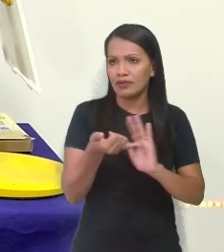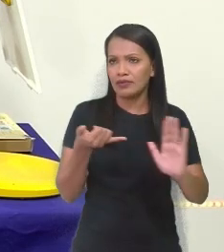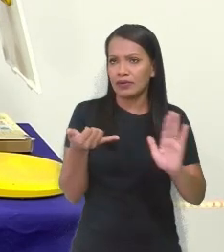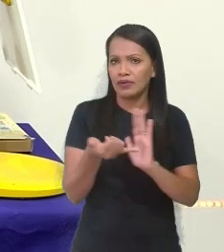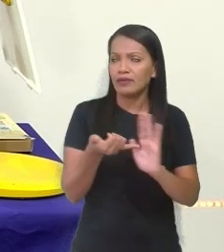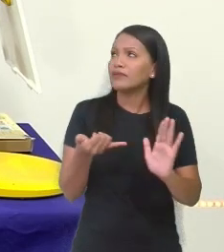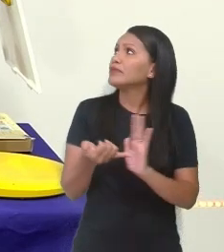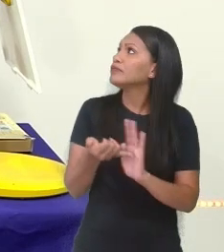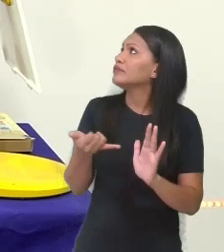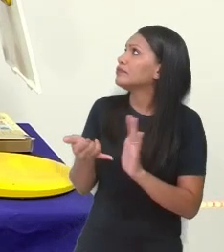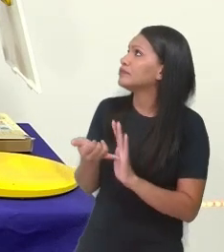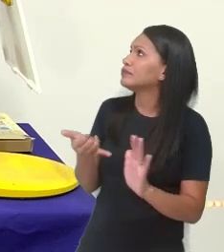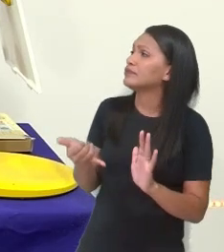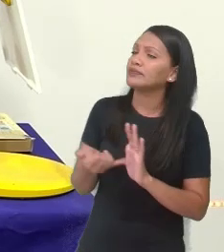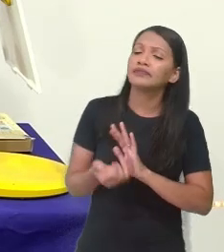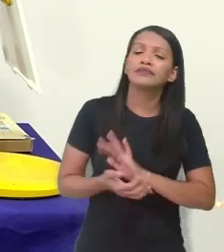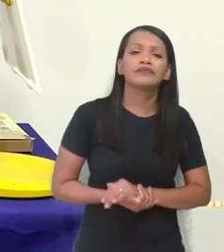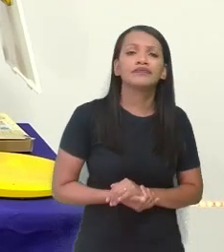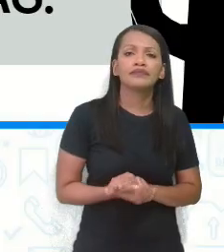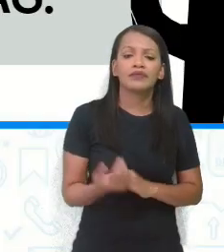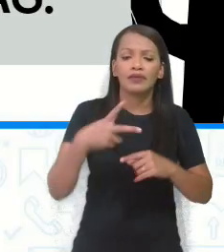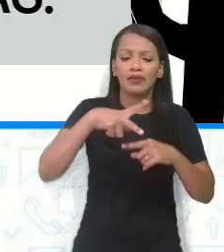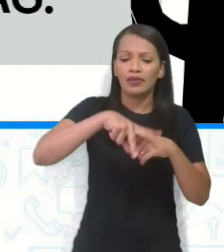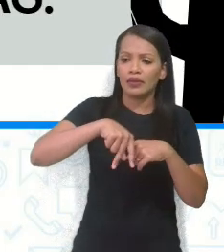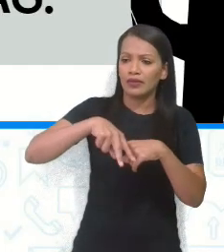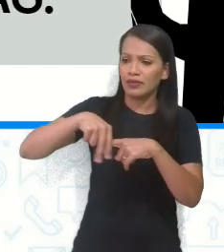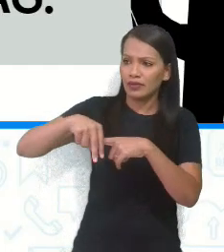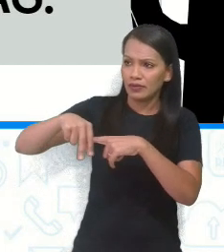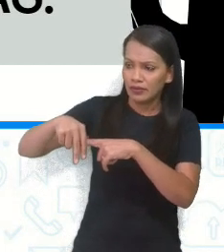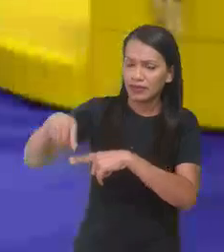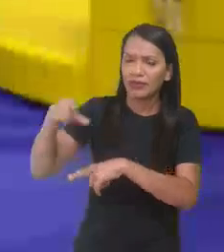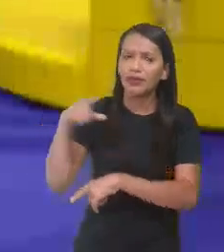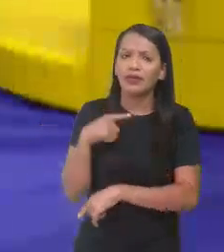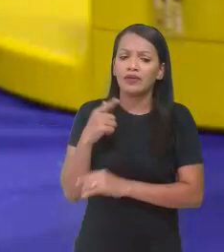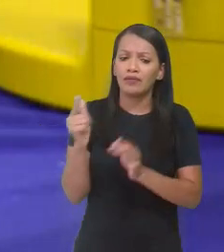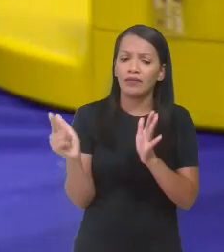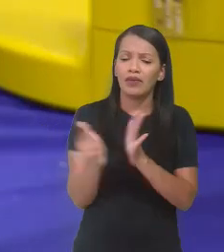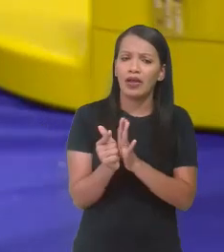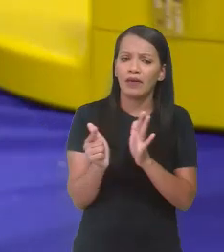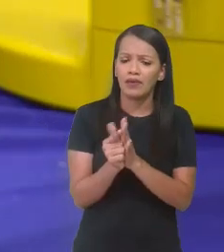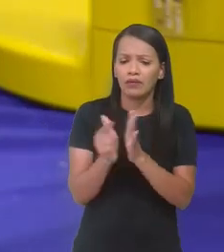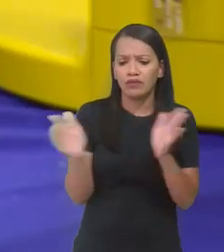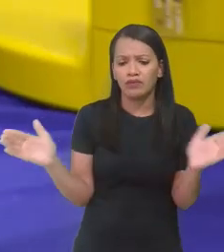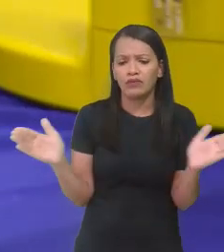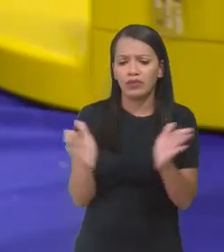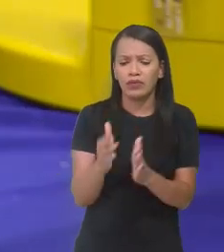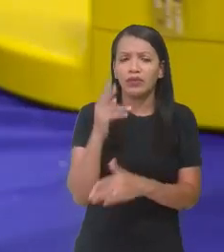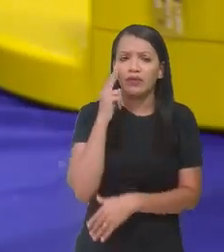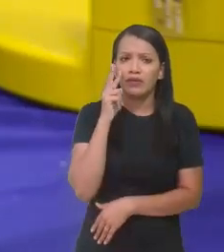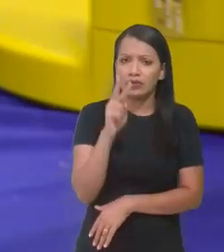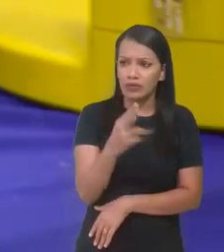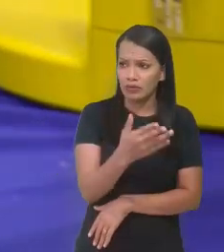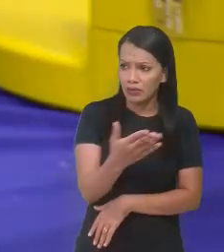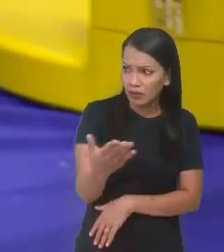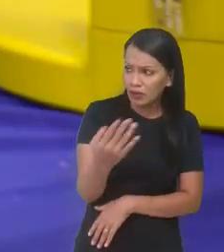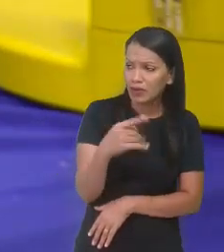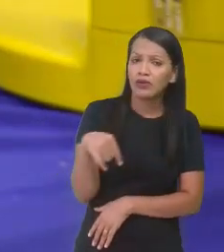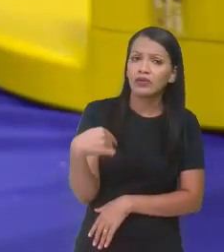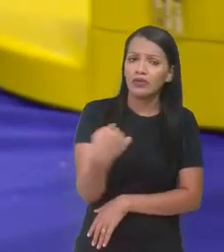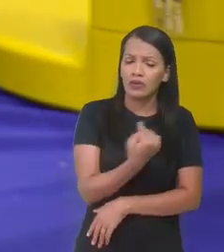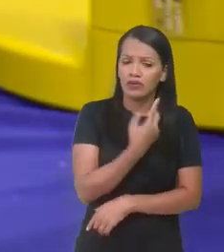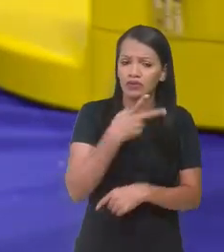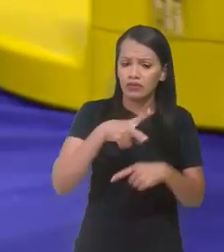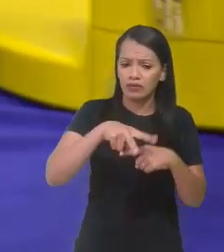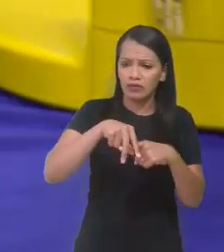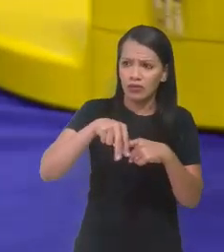O cordel é impresso em pequenos folhetos, como esse que você está verificando aí no nosso varal,